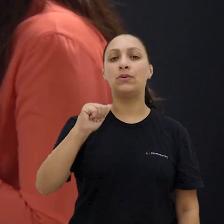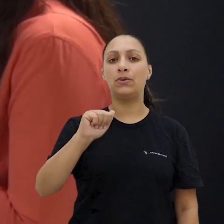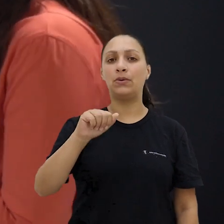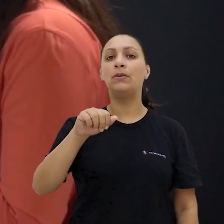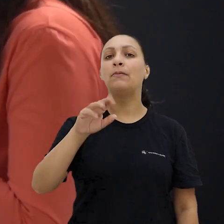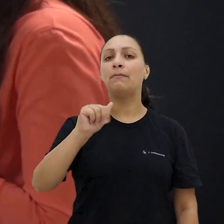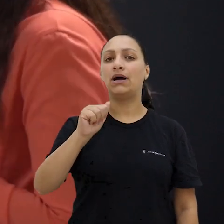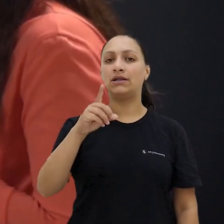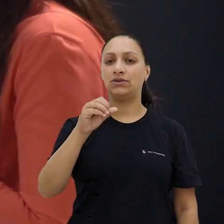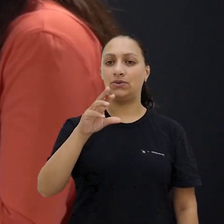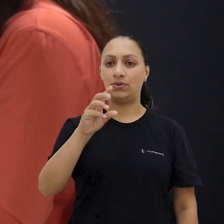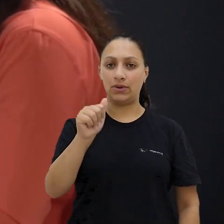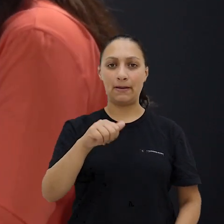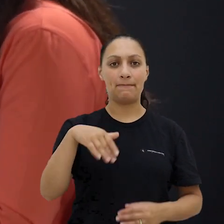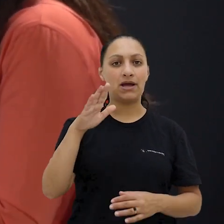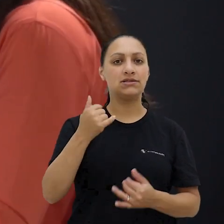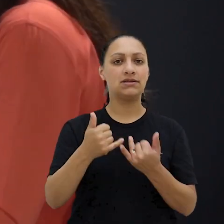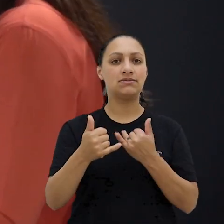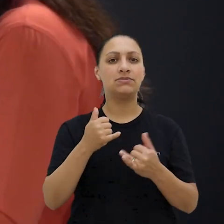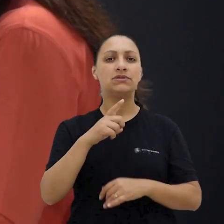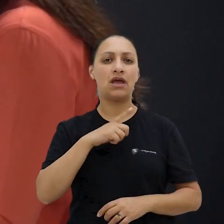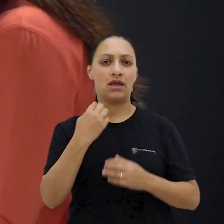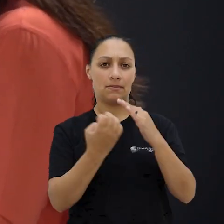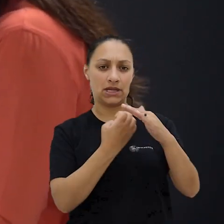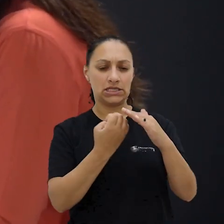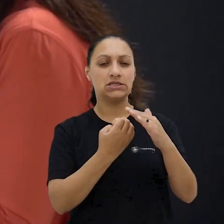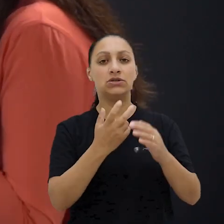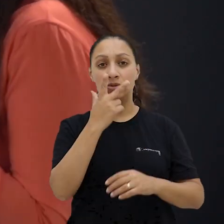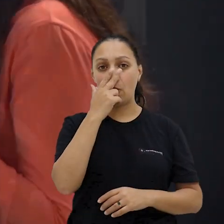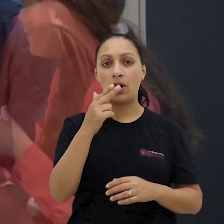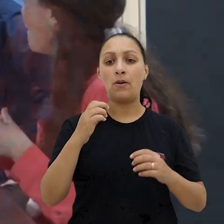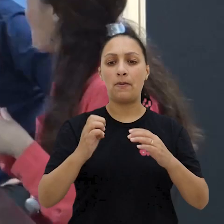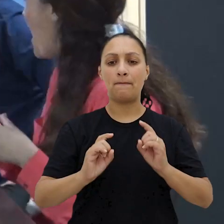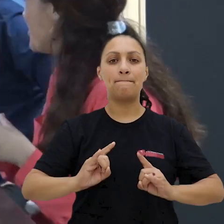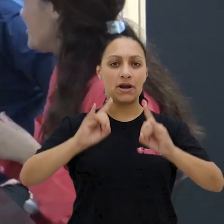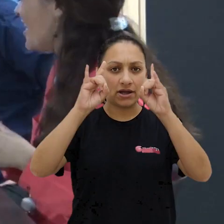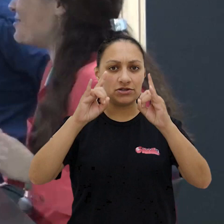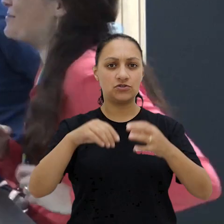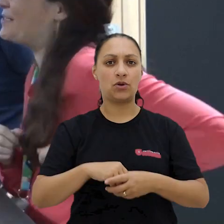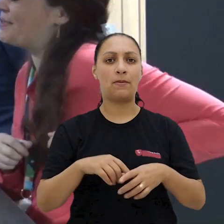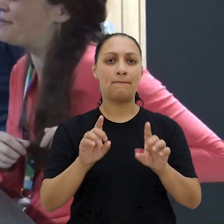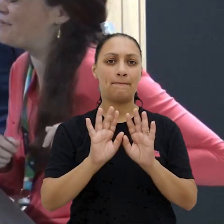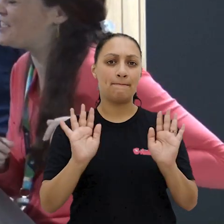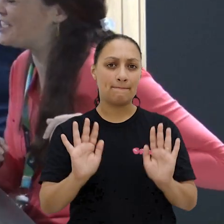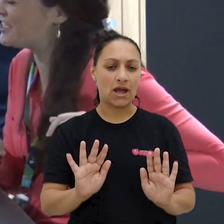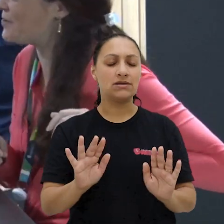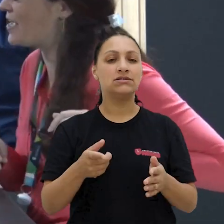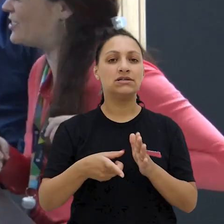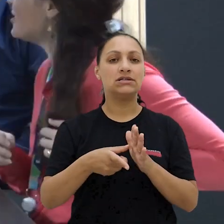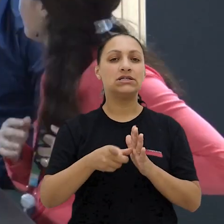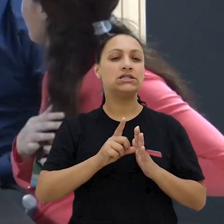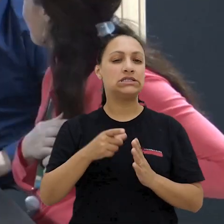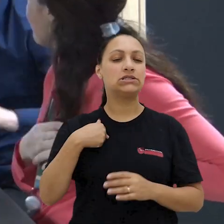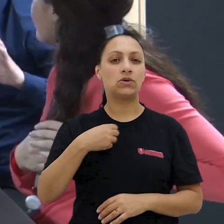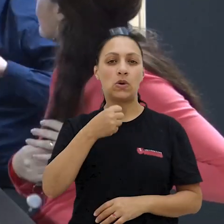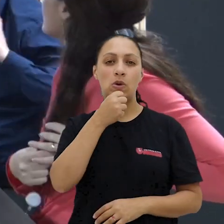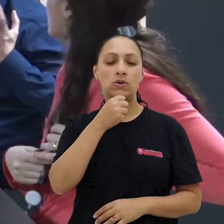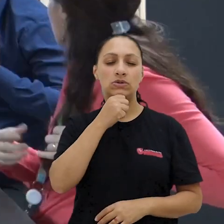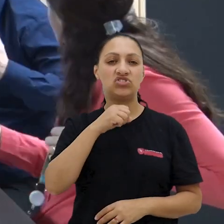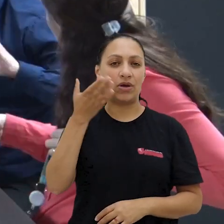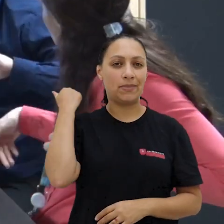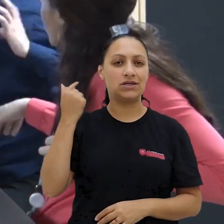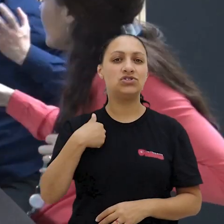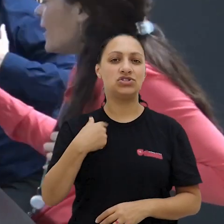mais então a gente tem empresas incubadas e residentes num mesmo prédio, não existe mais o prédio da incubadora como tinha antigamente. Que é ótimo,